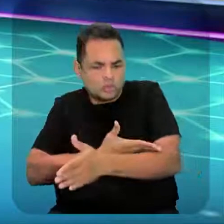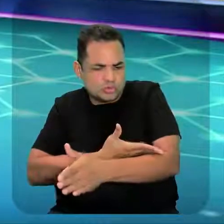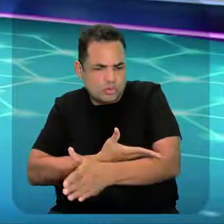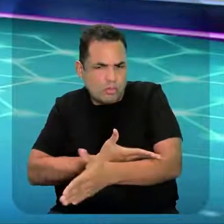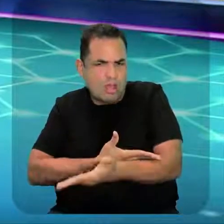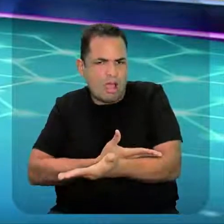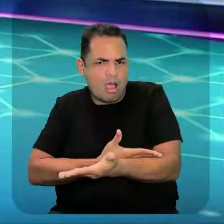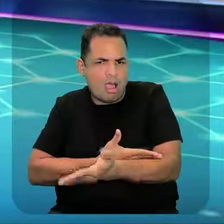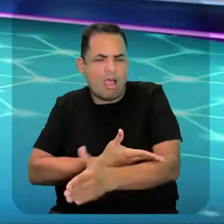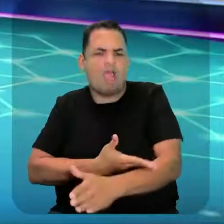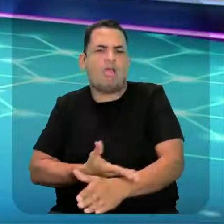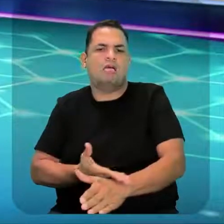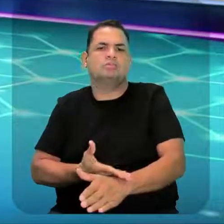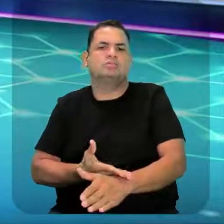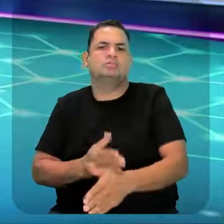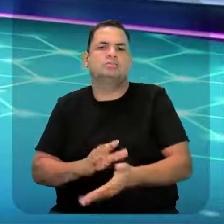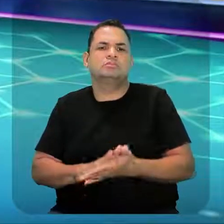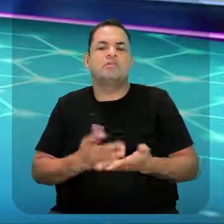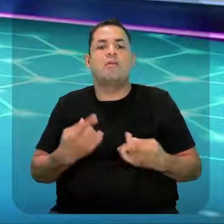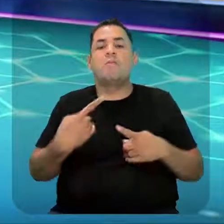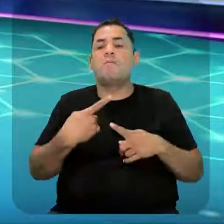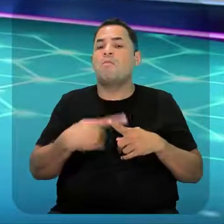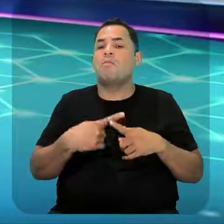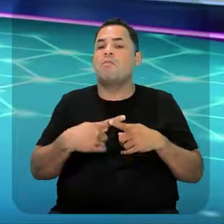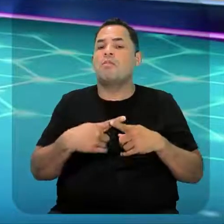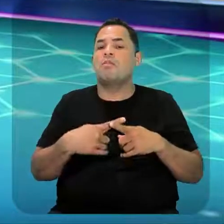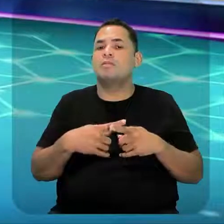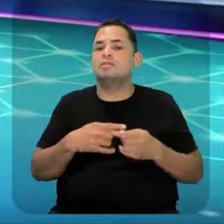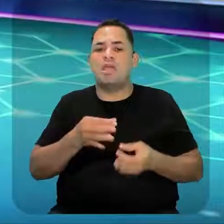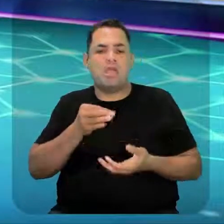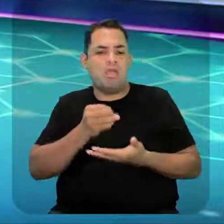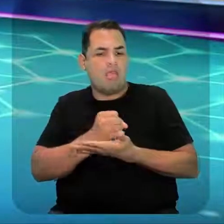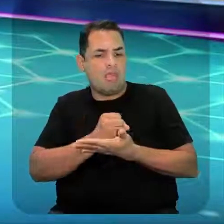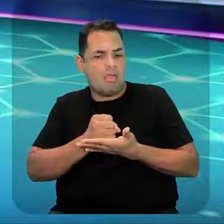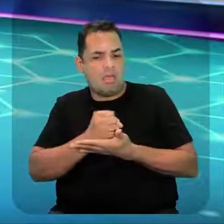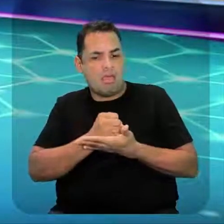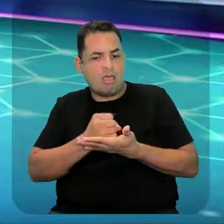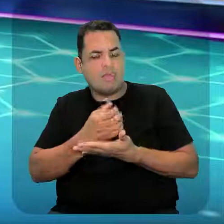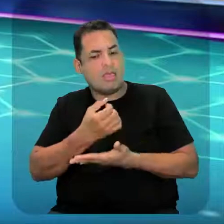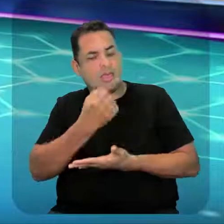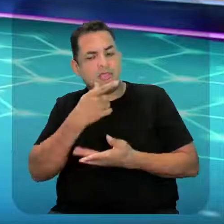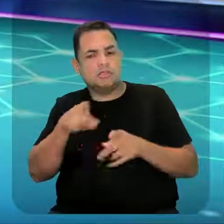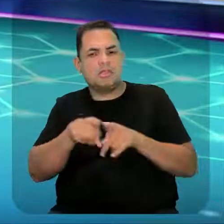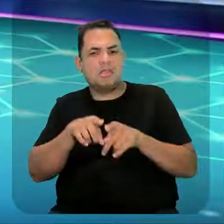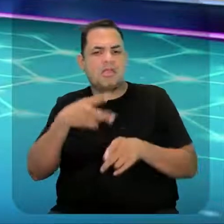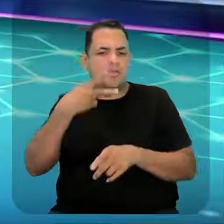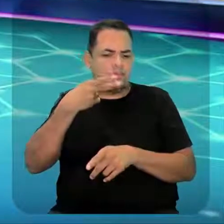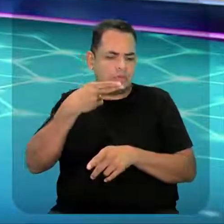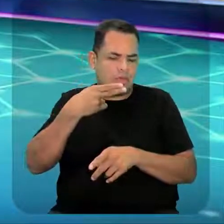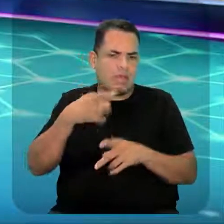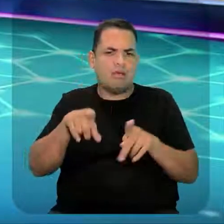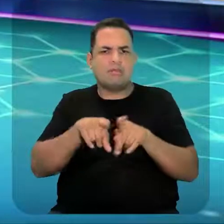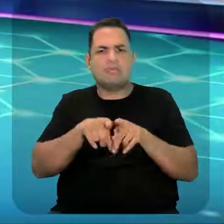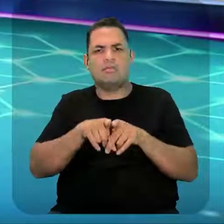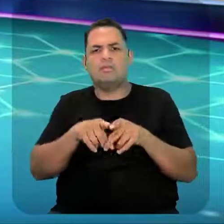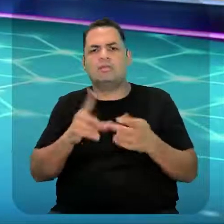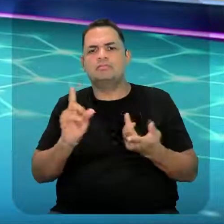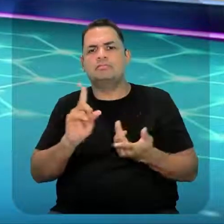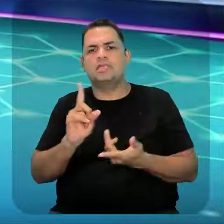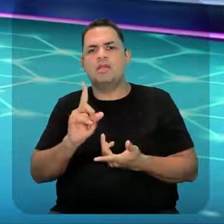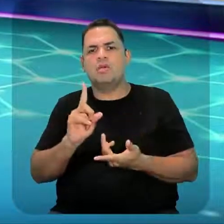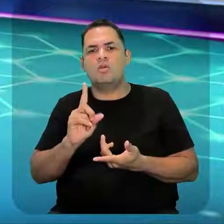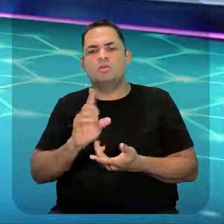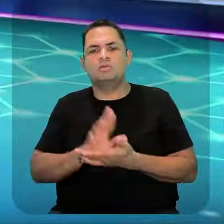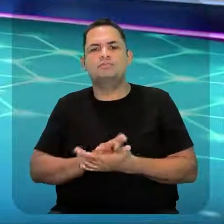ser medicação, pode ser bebida alcoólica ou até mesmo os cigarros. Então, se você nunca experimentou, não